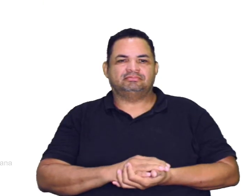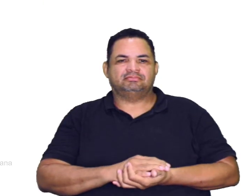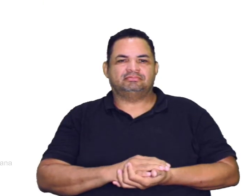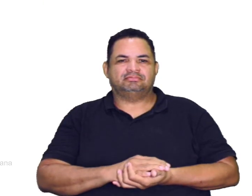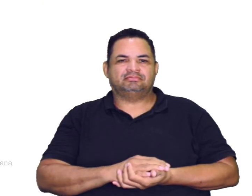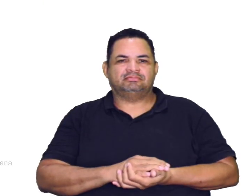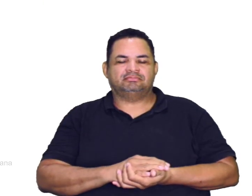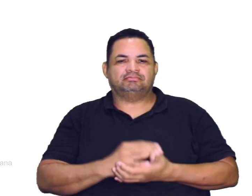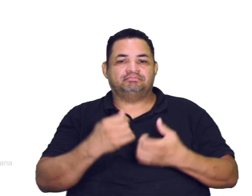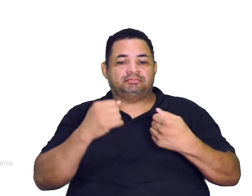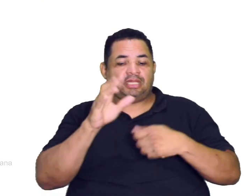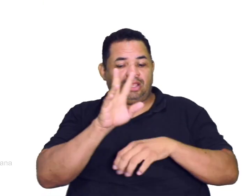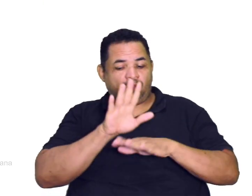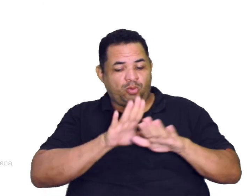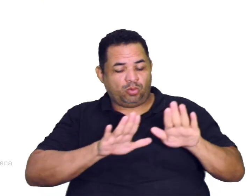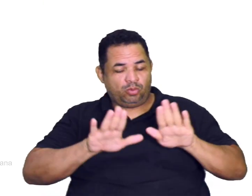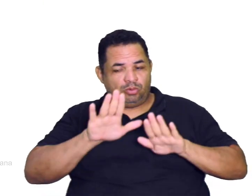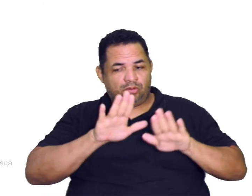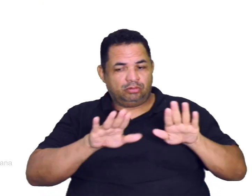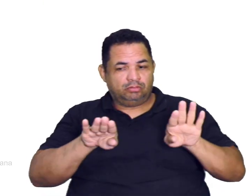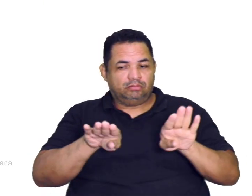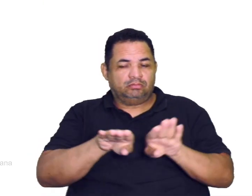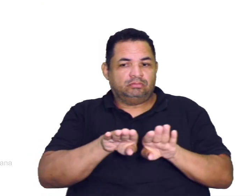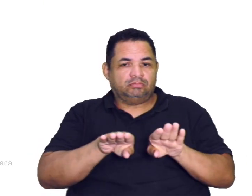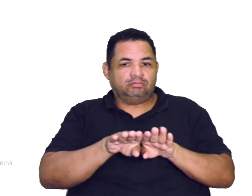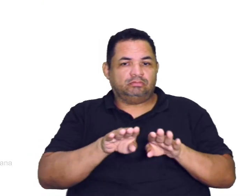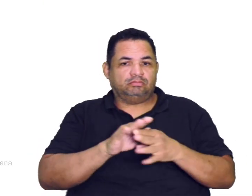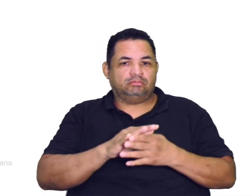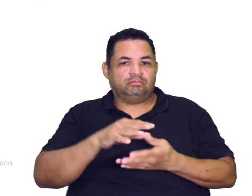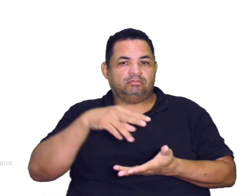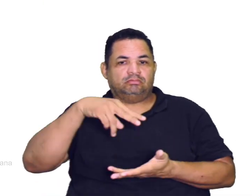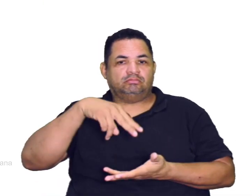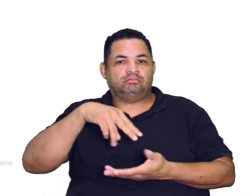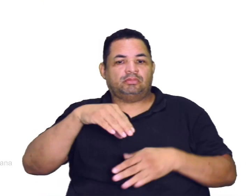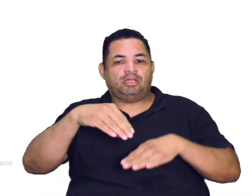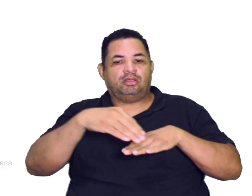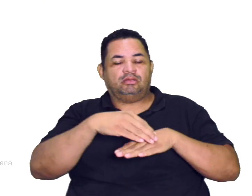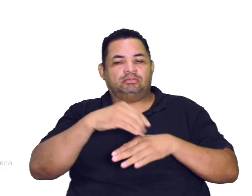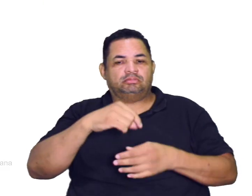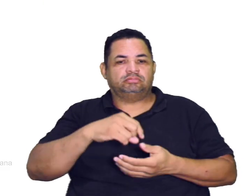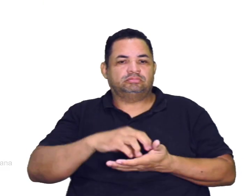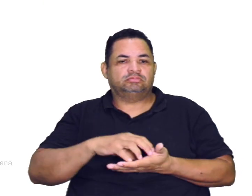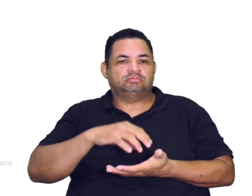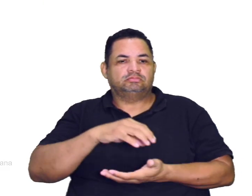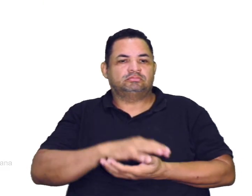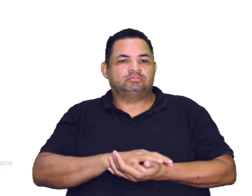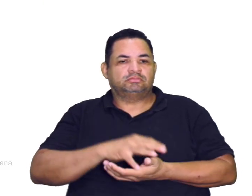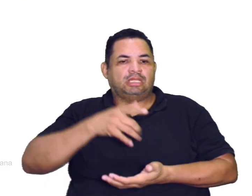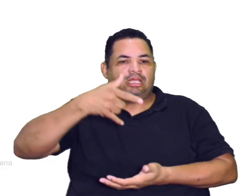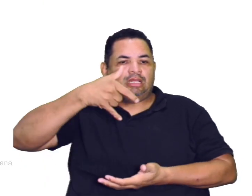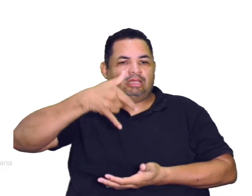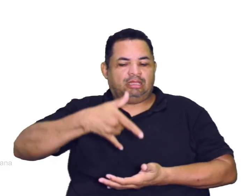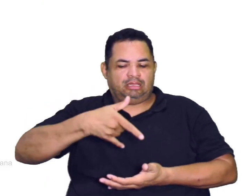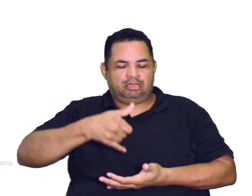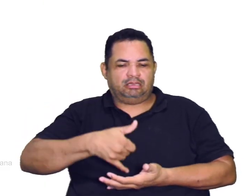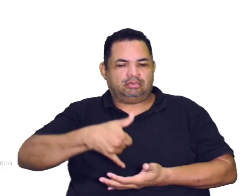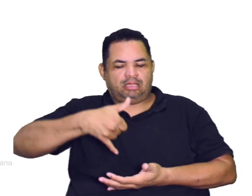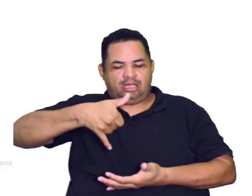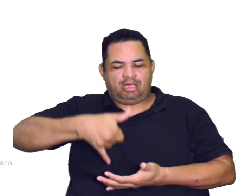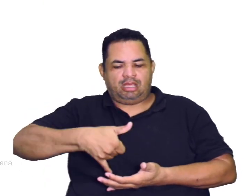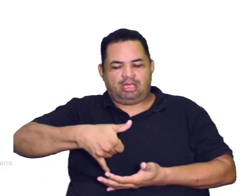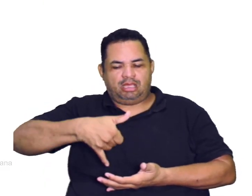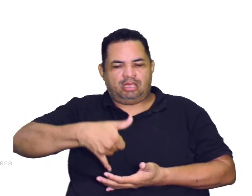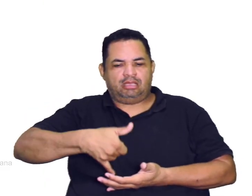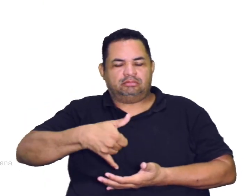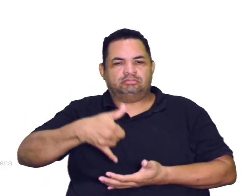andar. Então, a gente tem que ter um cuidado também com relação aí ao calçado muito alto, que vai sobrecarregar a panturrilha, pode causar